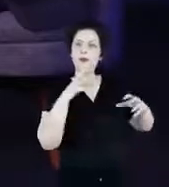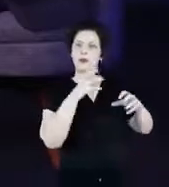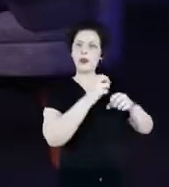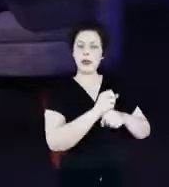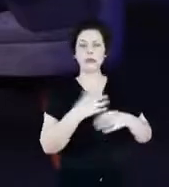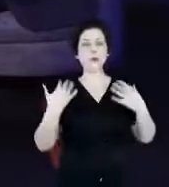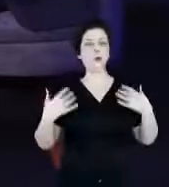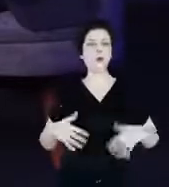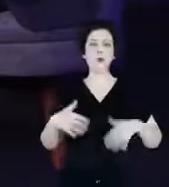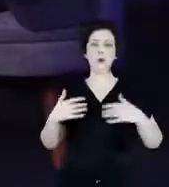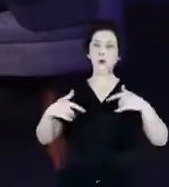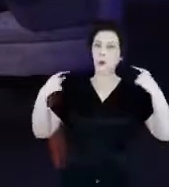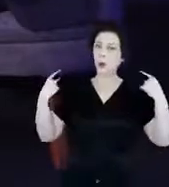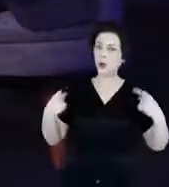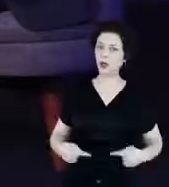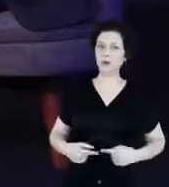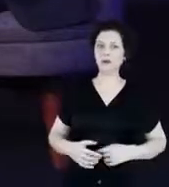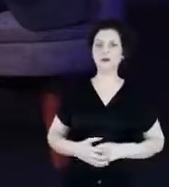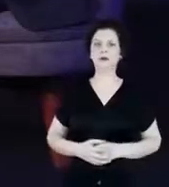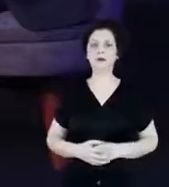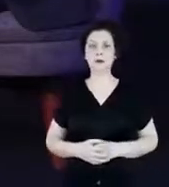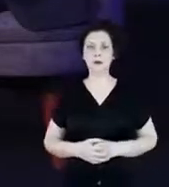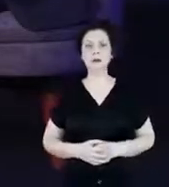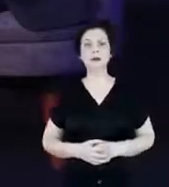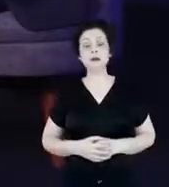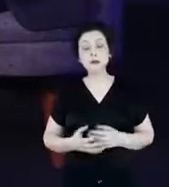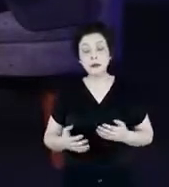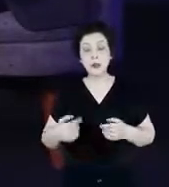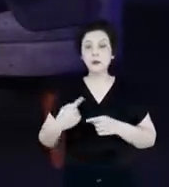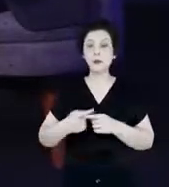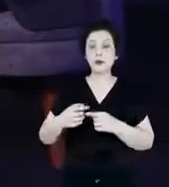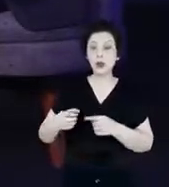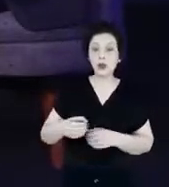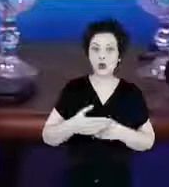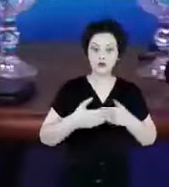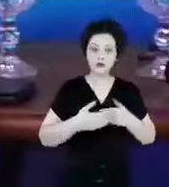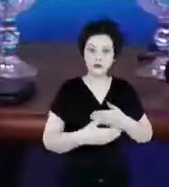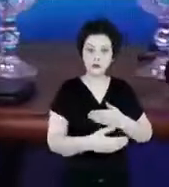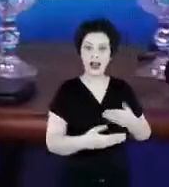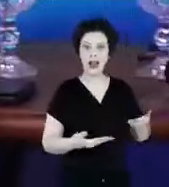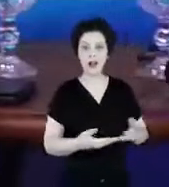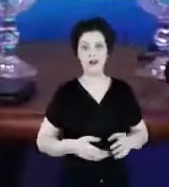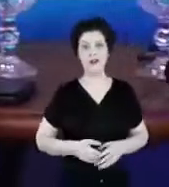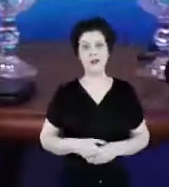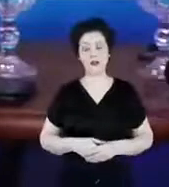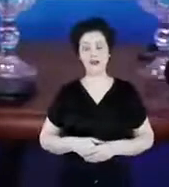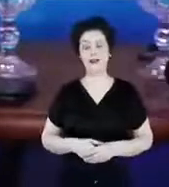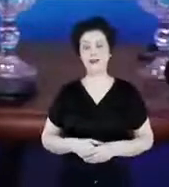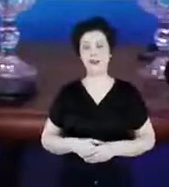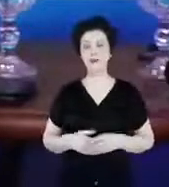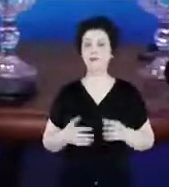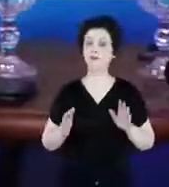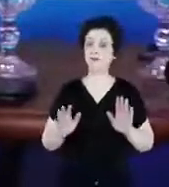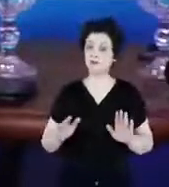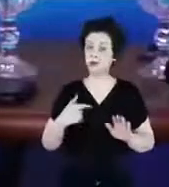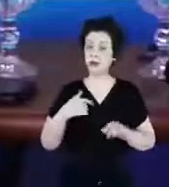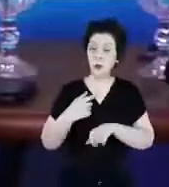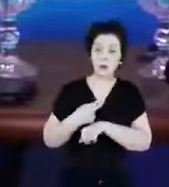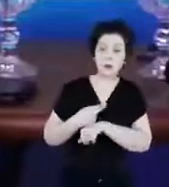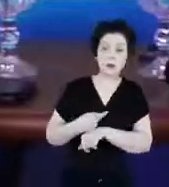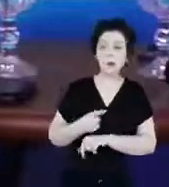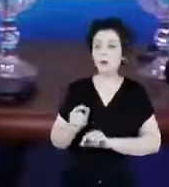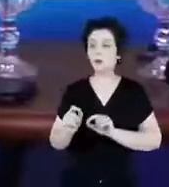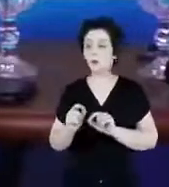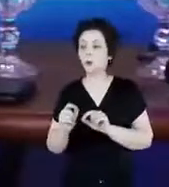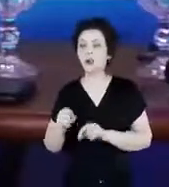enorme, muito grande, mesmo com todo esse novo momento que nós estamos vivendo. Então, eu tenho procurado, na